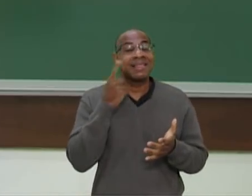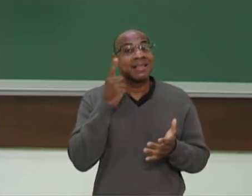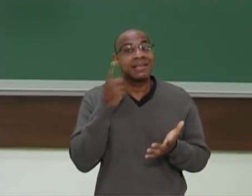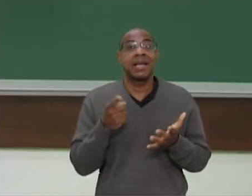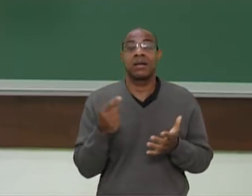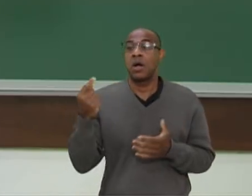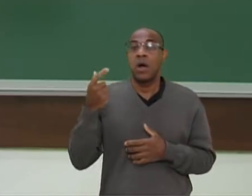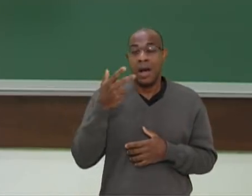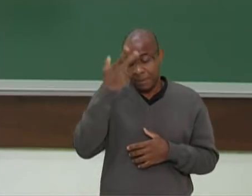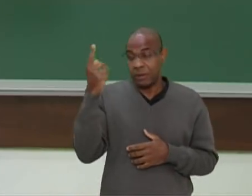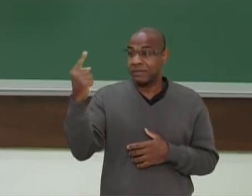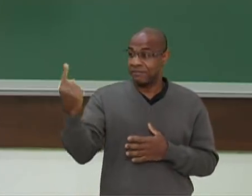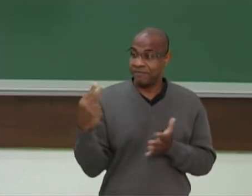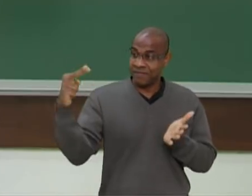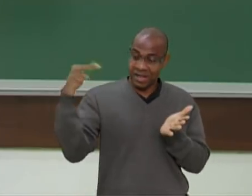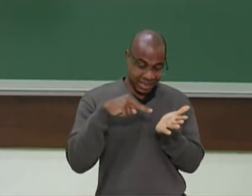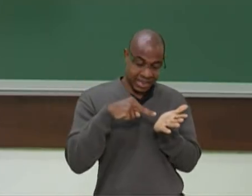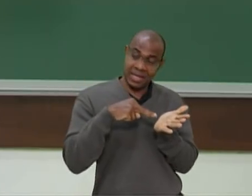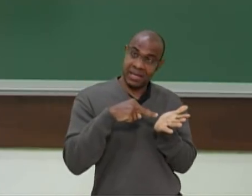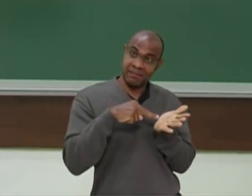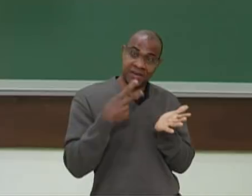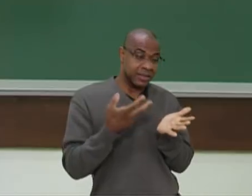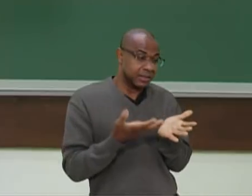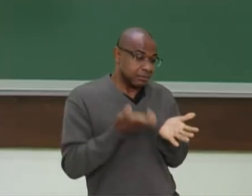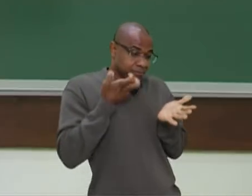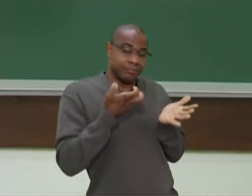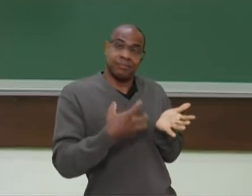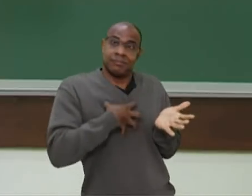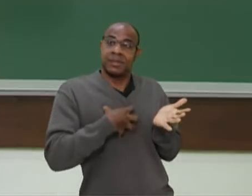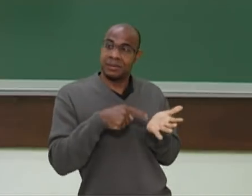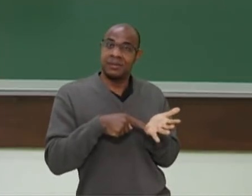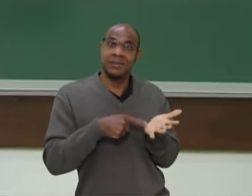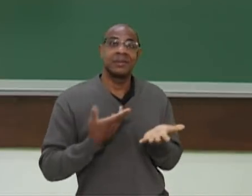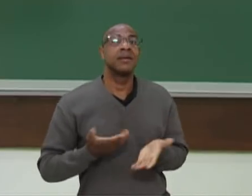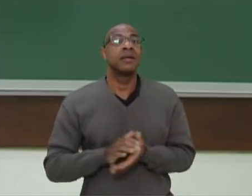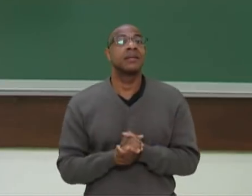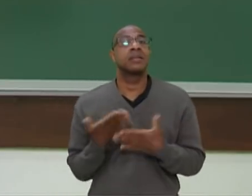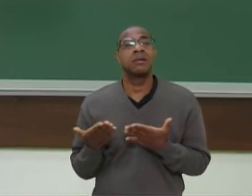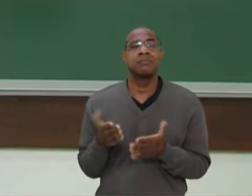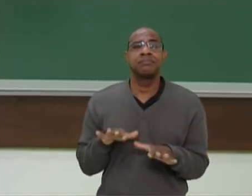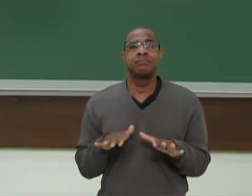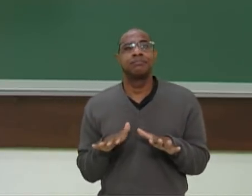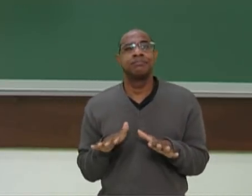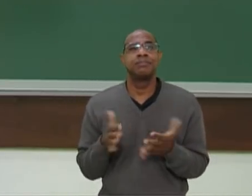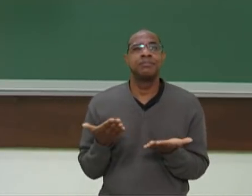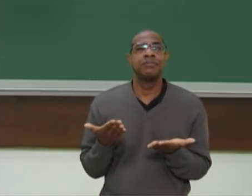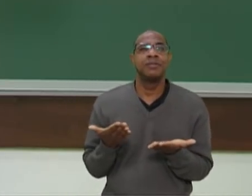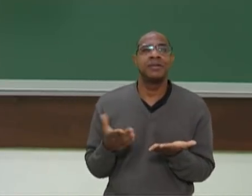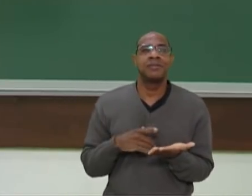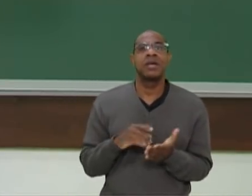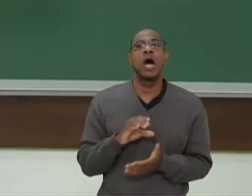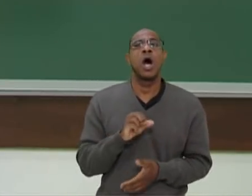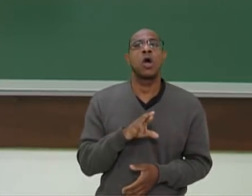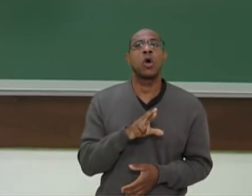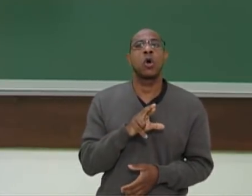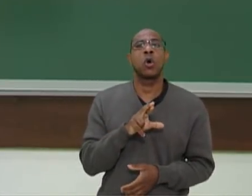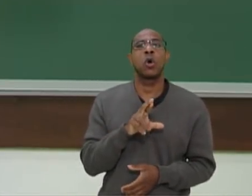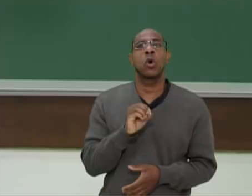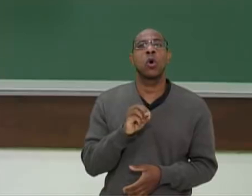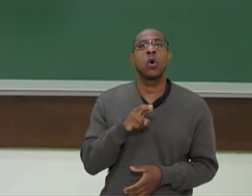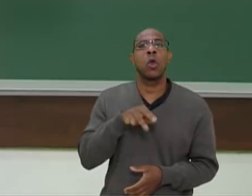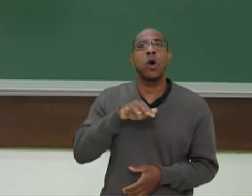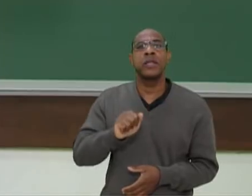meu interlocutor. Então, ele fica mais ou menos aí no meio entre crônica e um